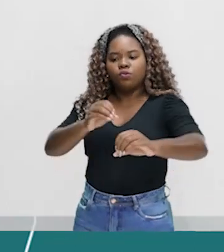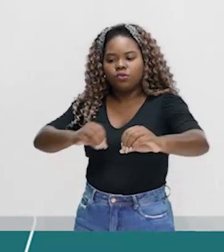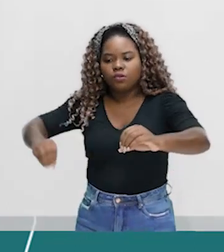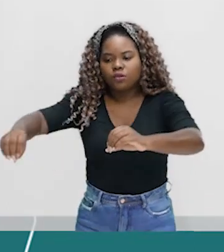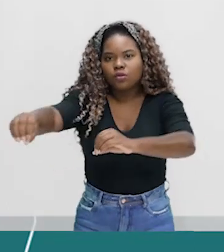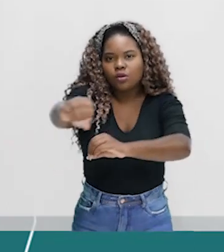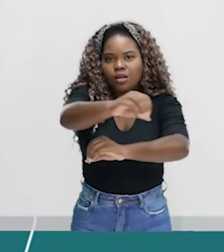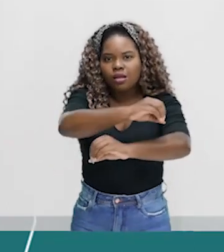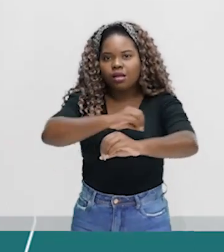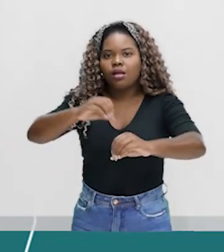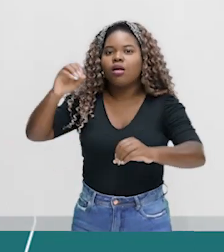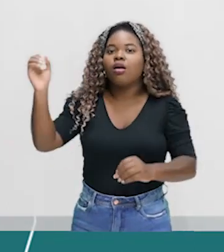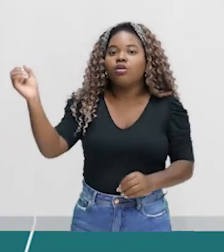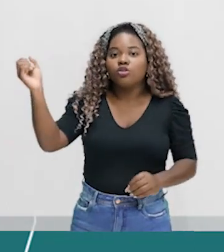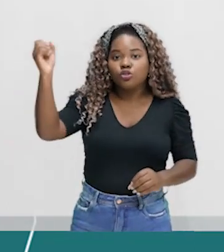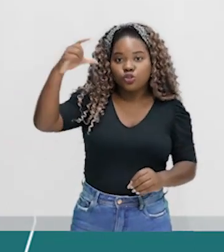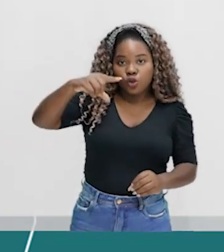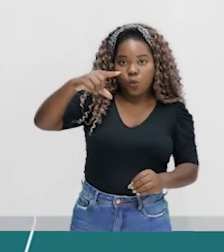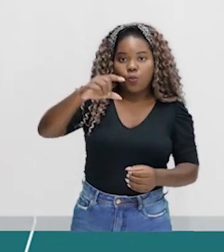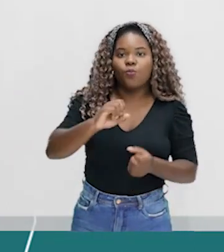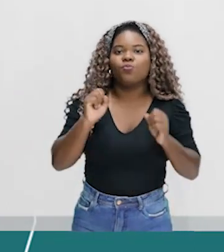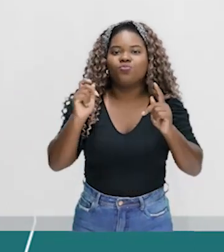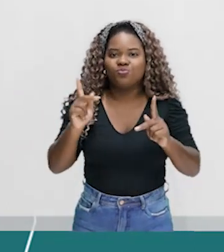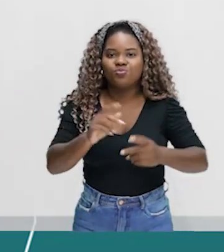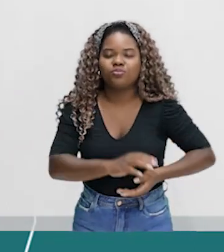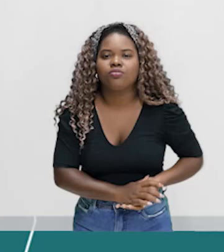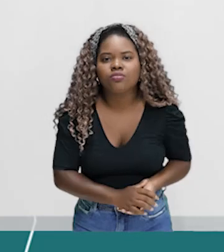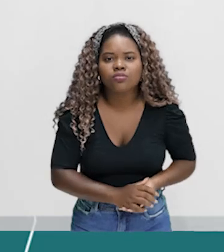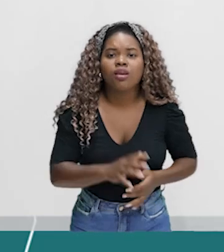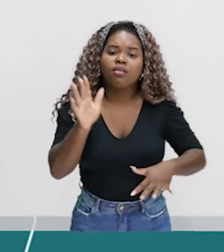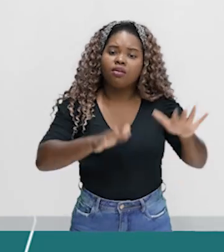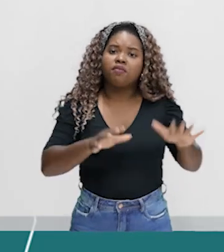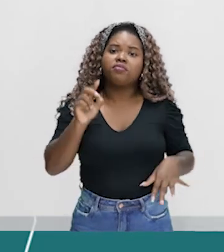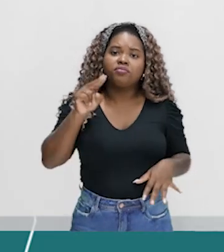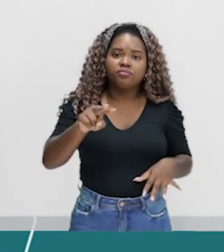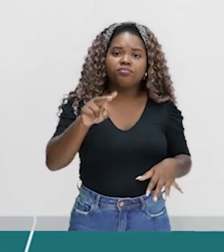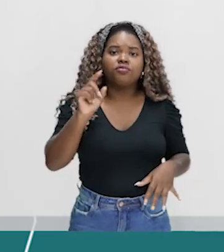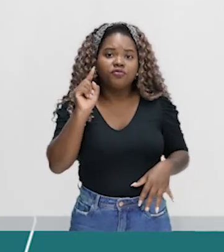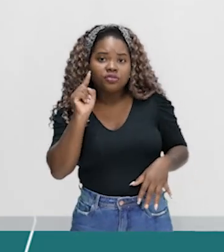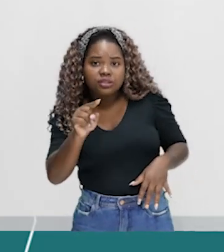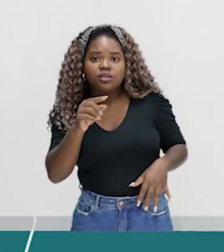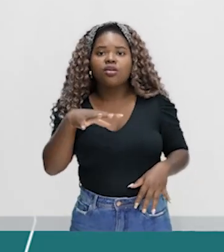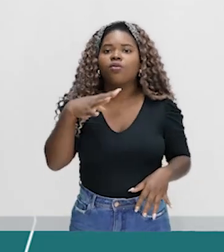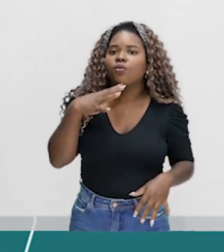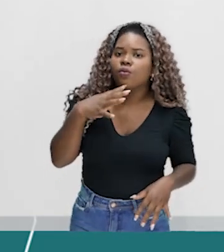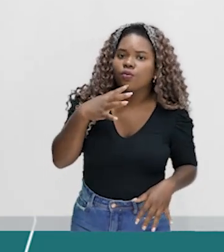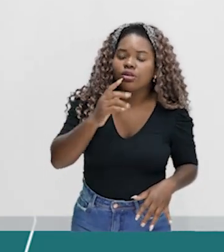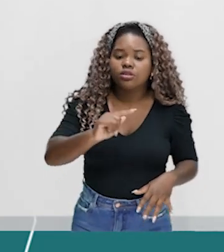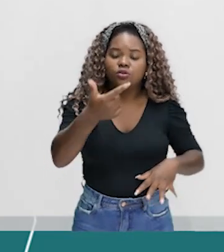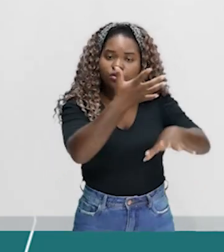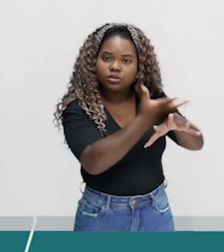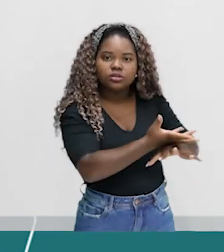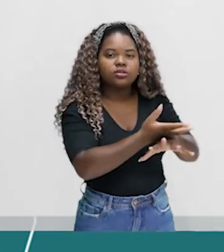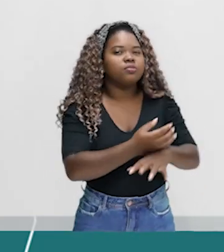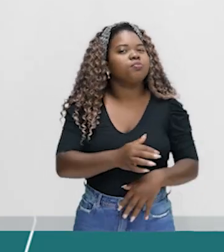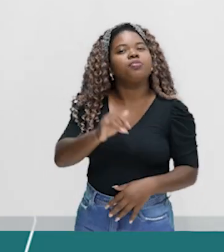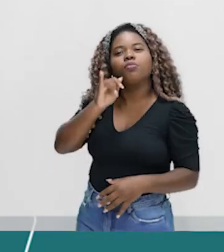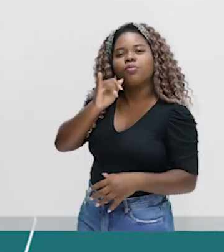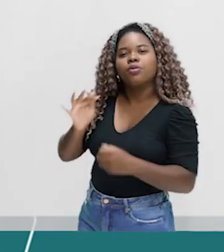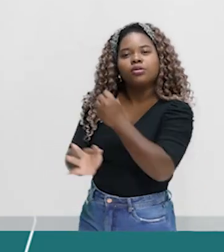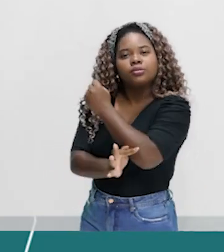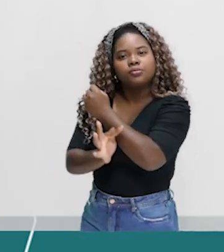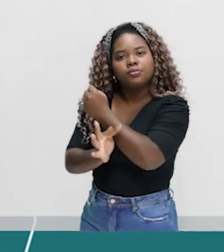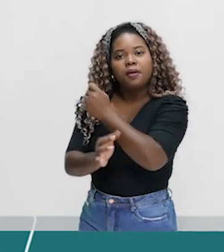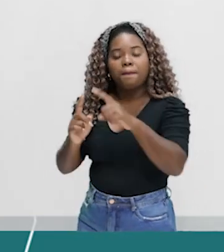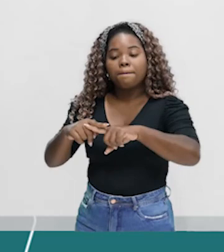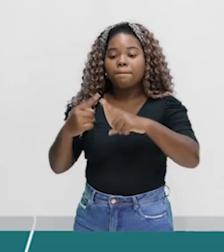assunto sendo trabalhado em outra disciplina, no caso física, né? Só que a física ela estuda sobre a formação do universo